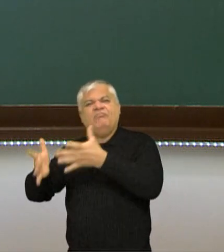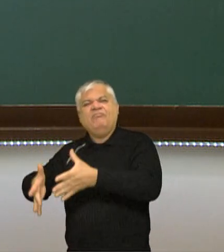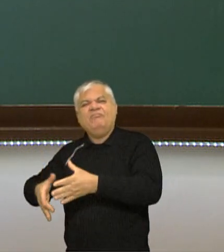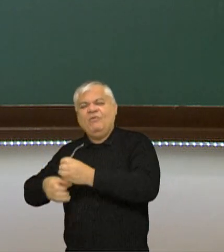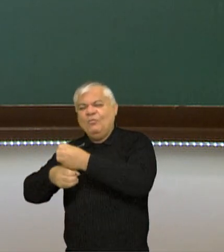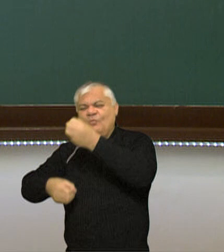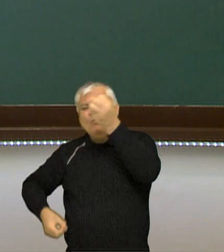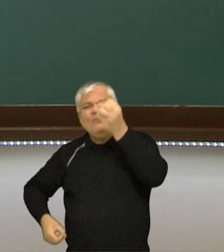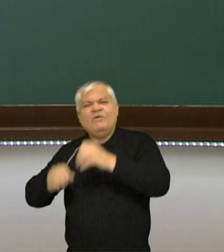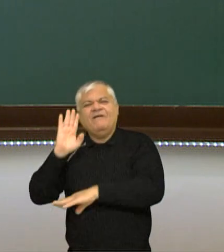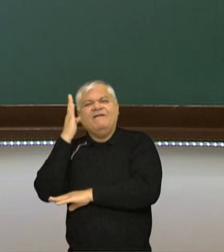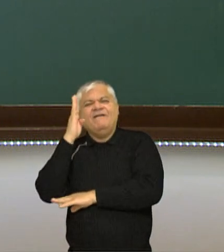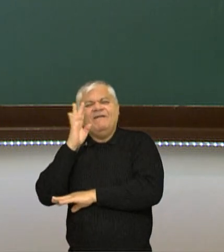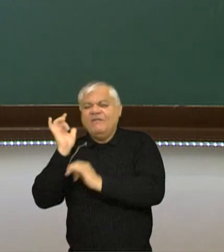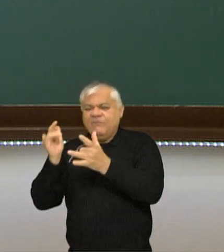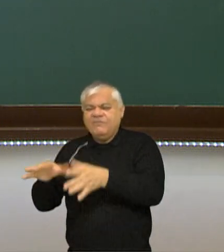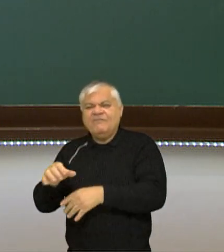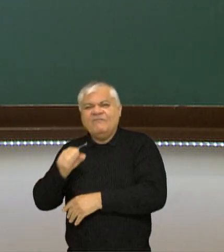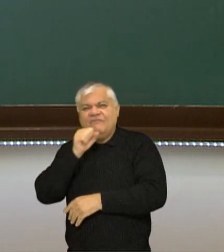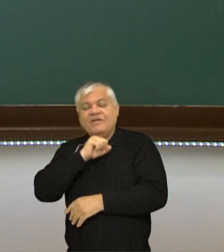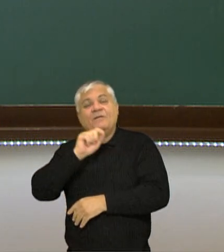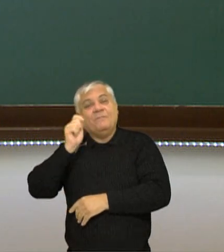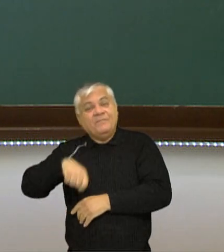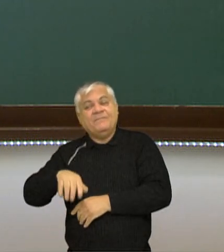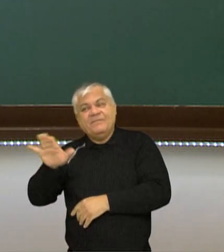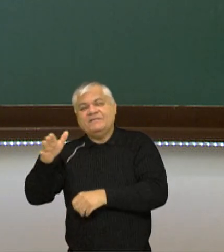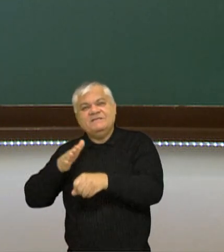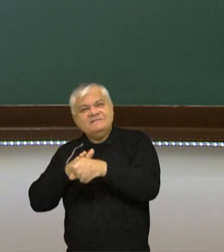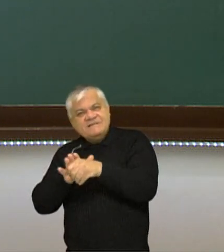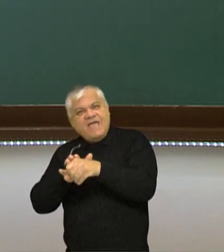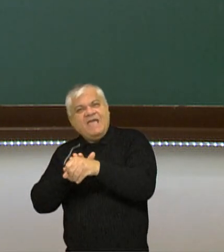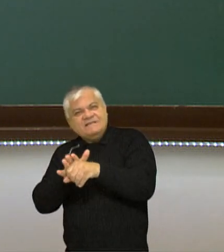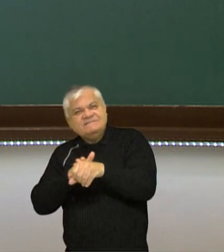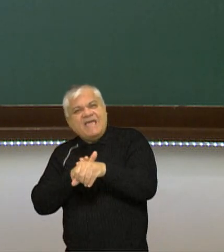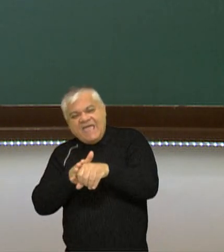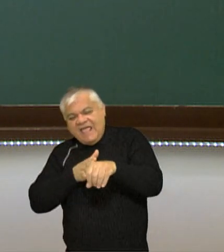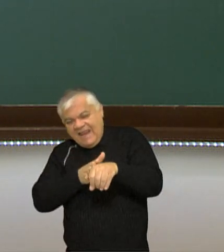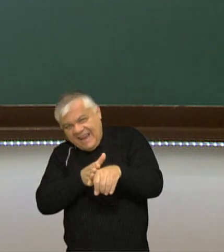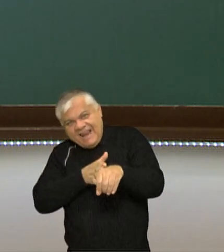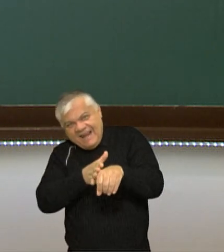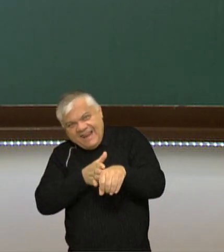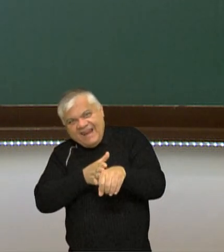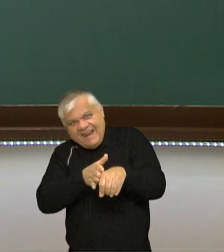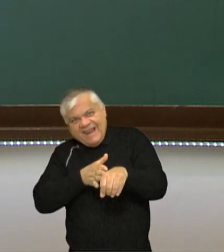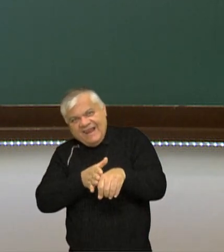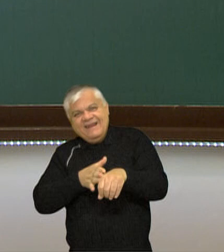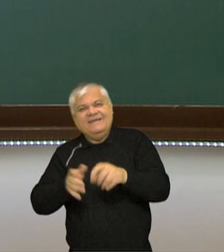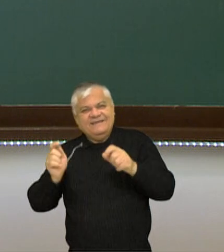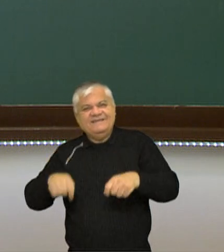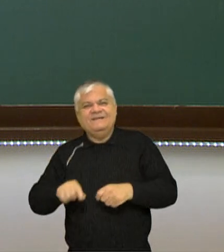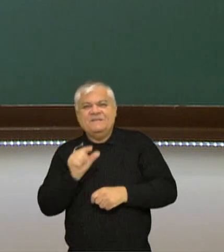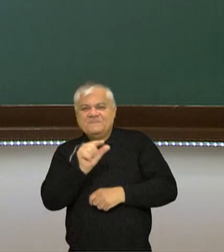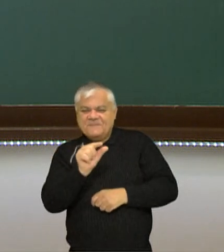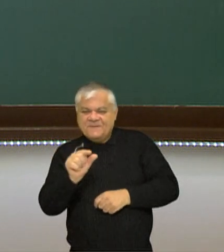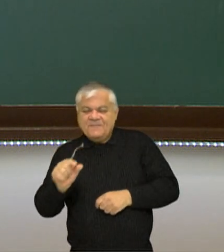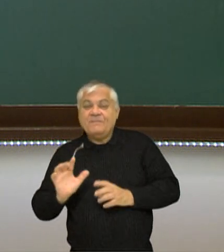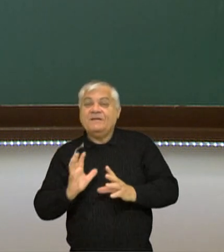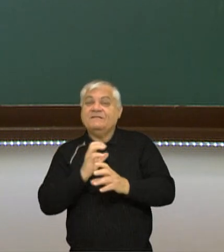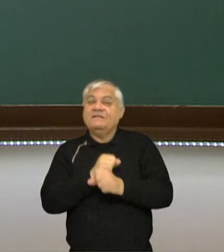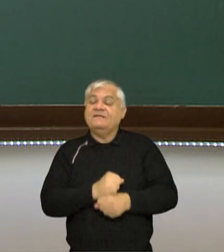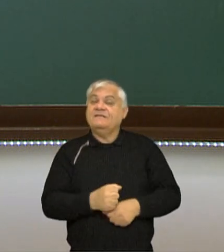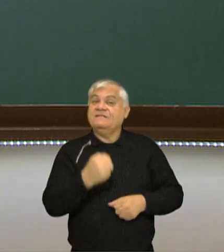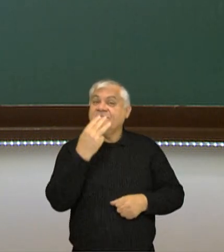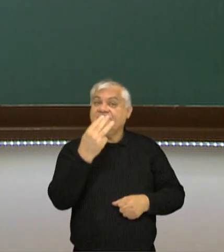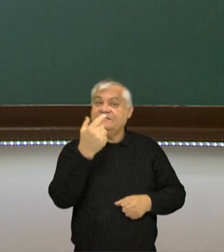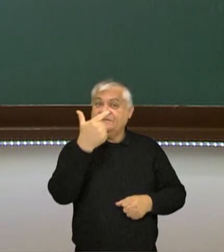um cabo de vassoura aí que não esteja usado, pede para alguém te ajudar a cortar, lembre que você vai precisar de 32